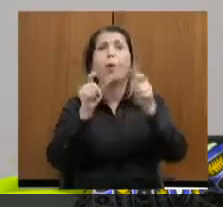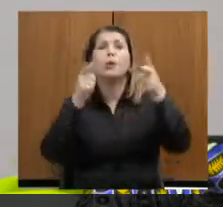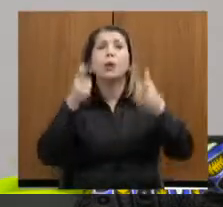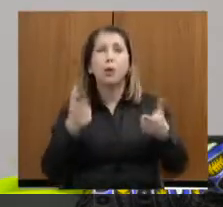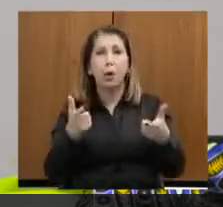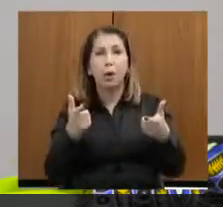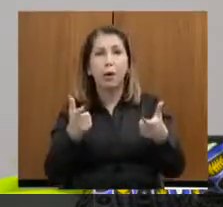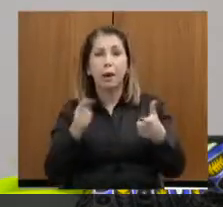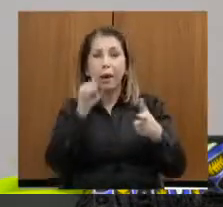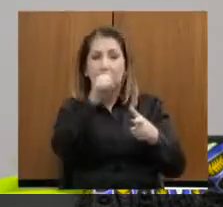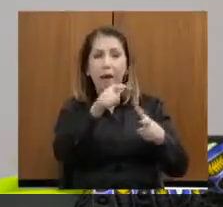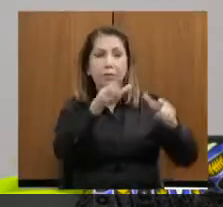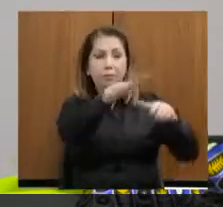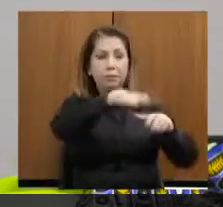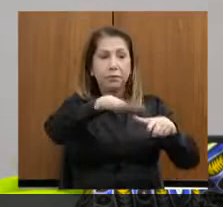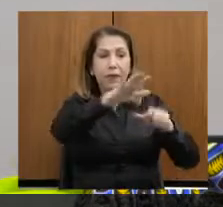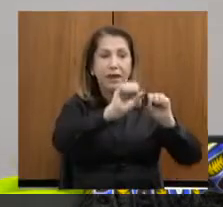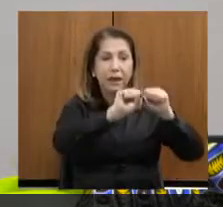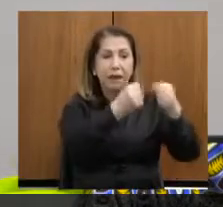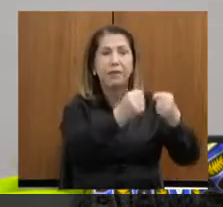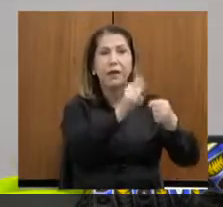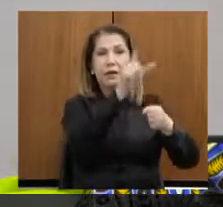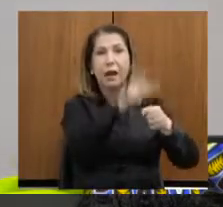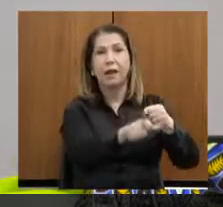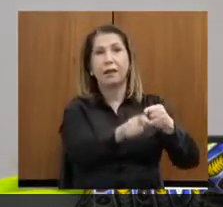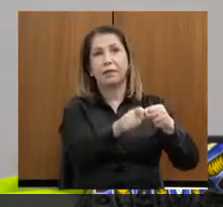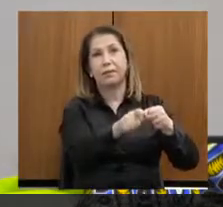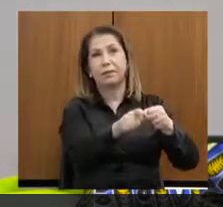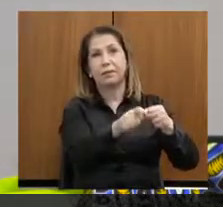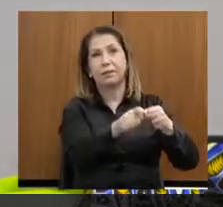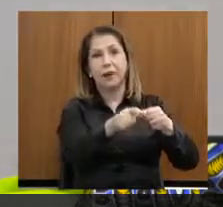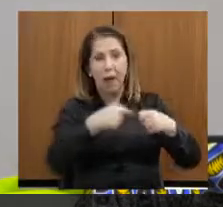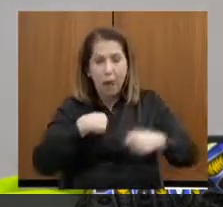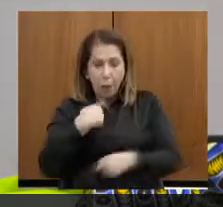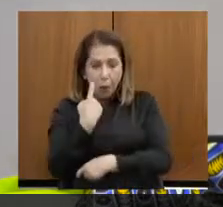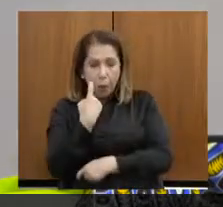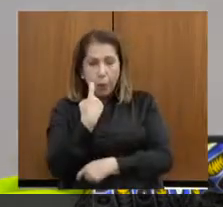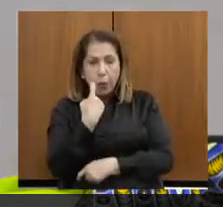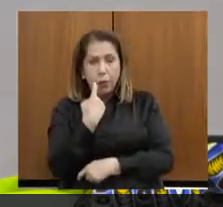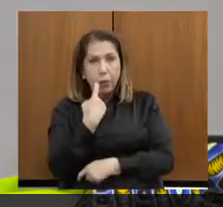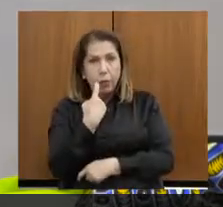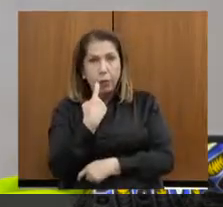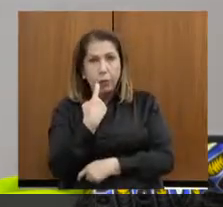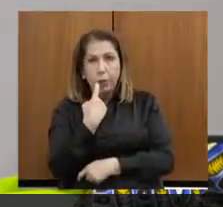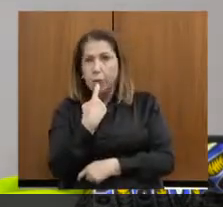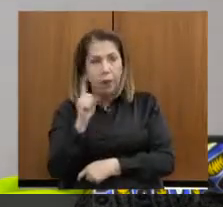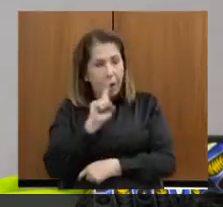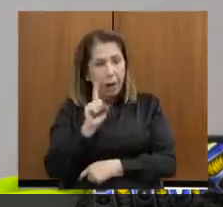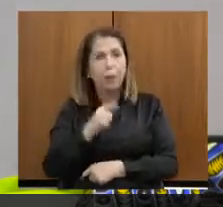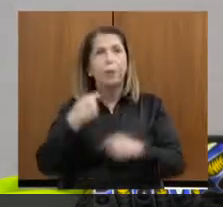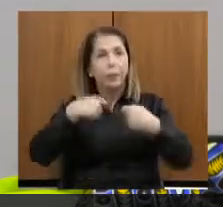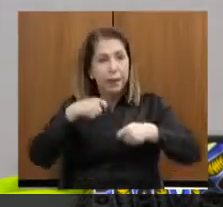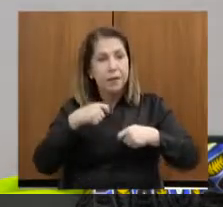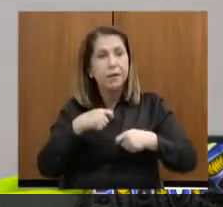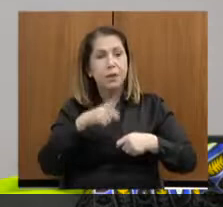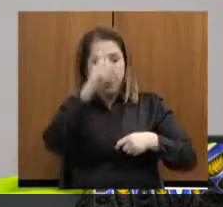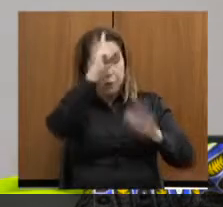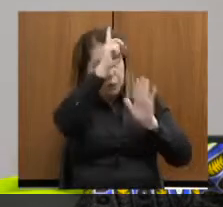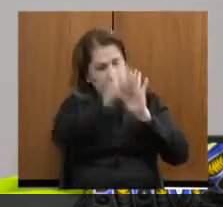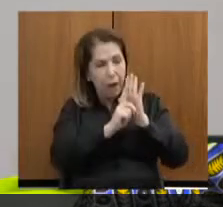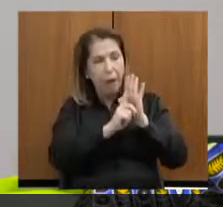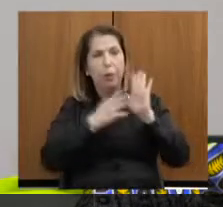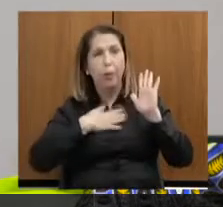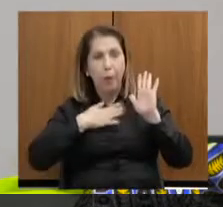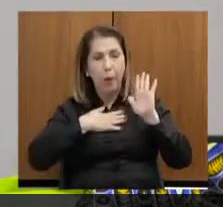Defensor Público eu preciso de alguém que me defenda tô falando sozinha é preciso meus direitos